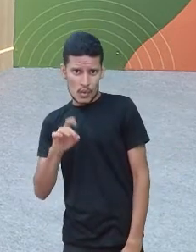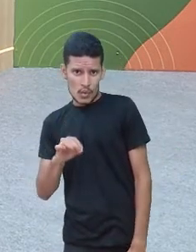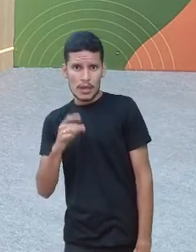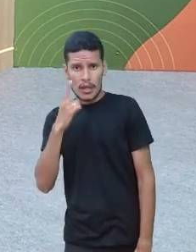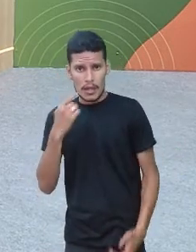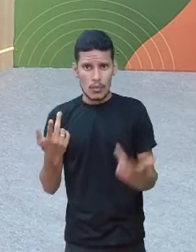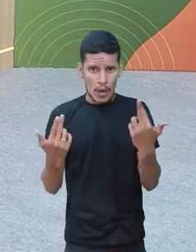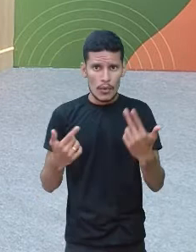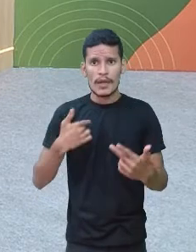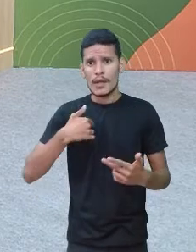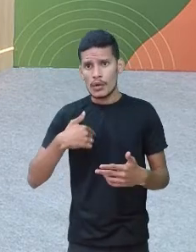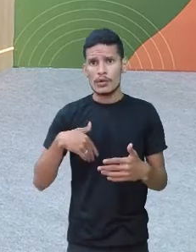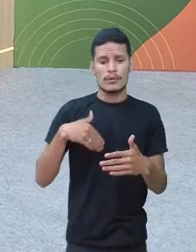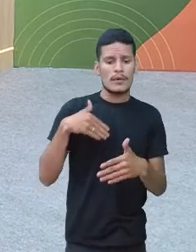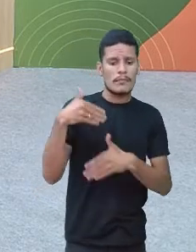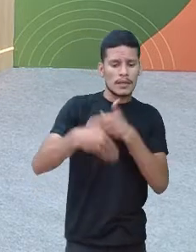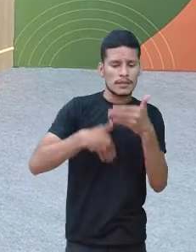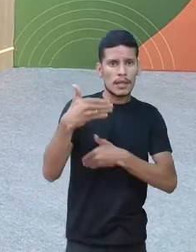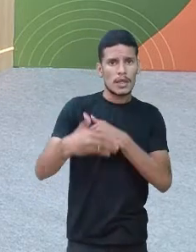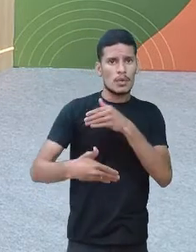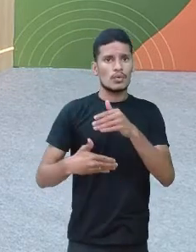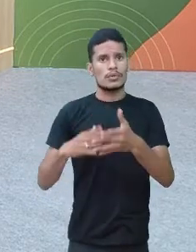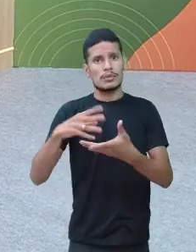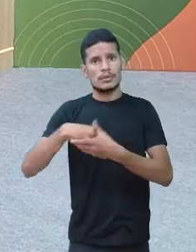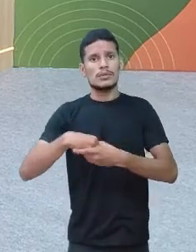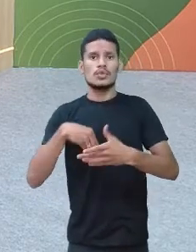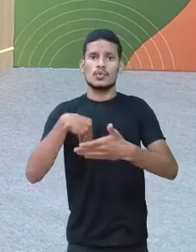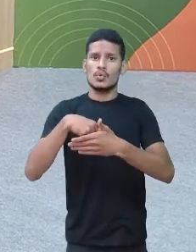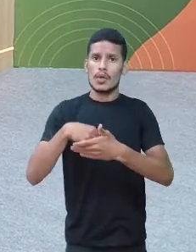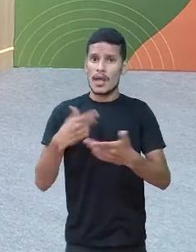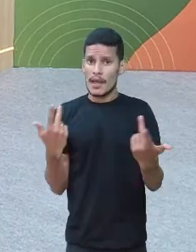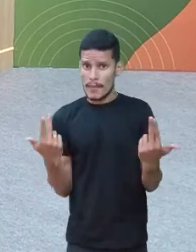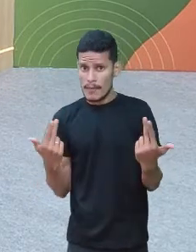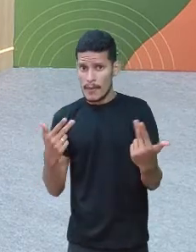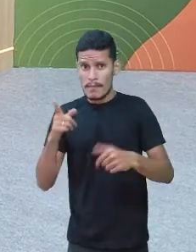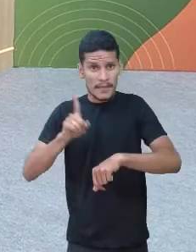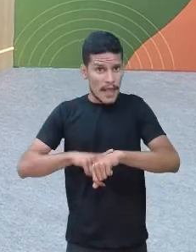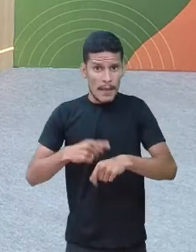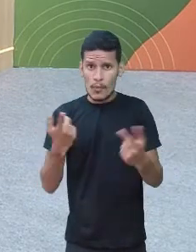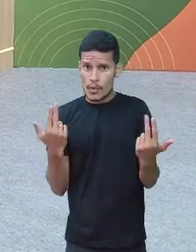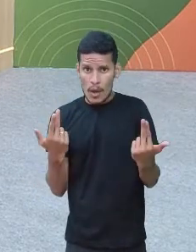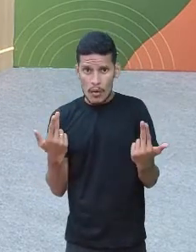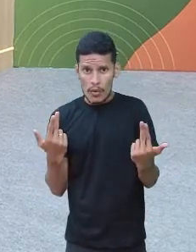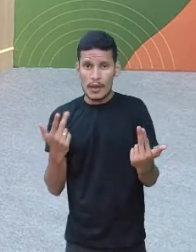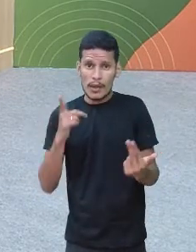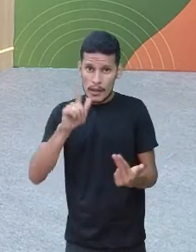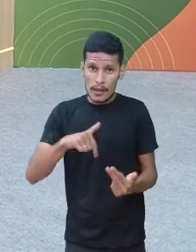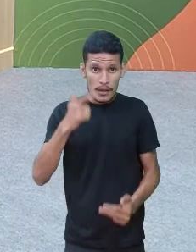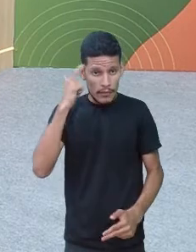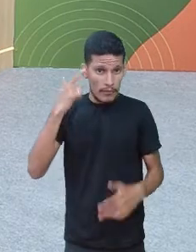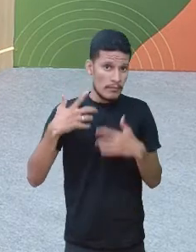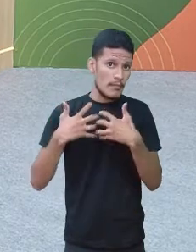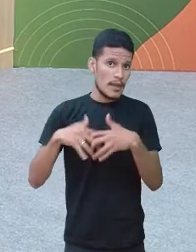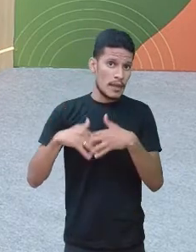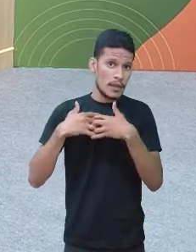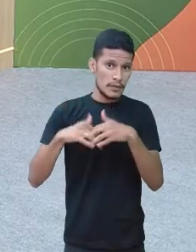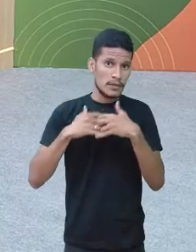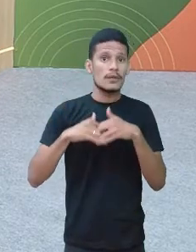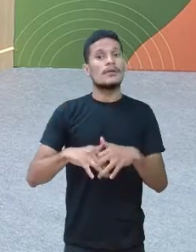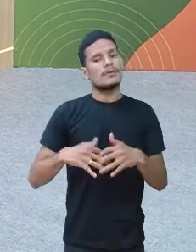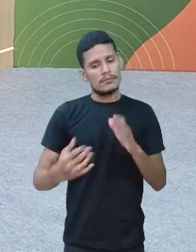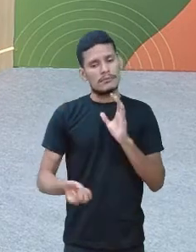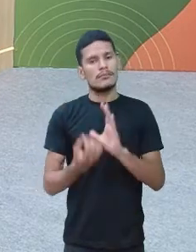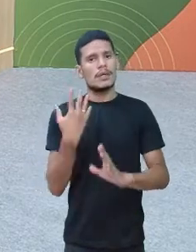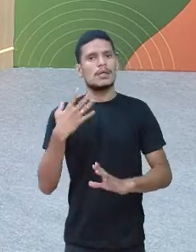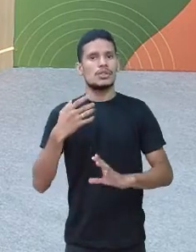vou tocar, minha participação no jogo, vai ser a mesma que Revo? Por mais que seja o mesmo tempo? Pense aí. Pense aí, pode mandar no